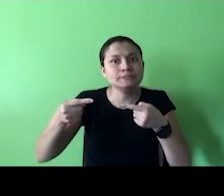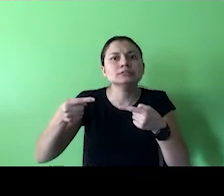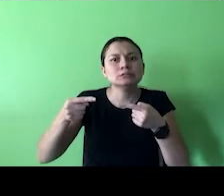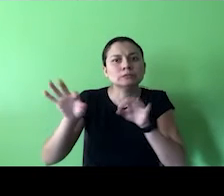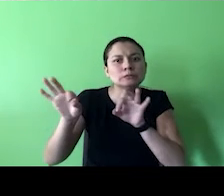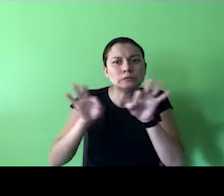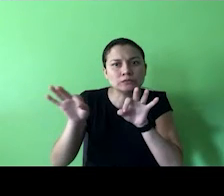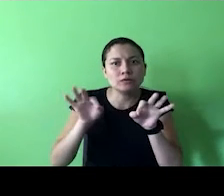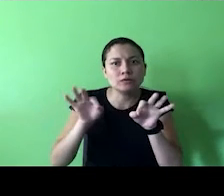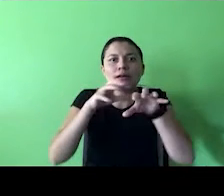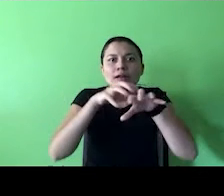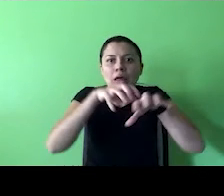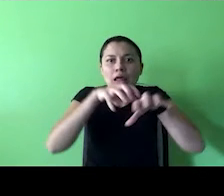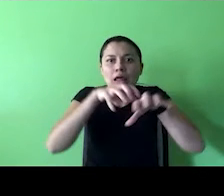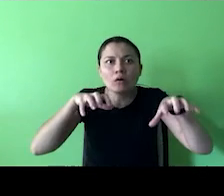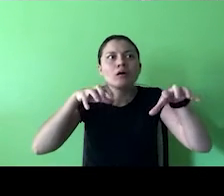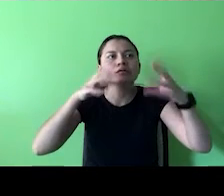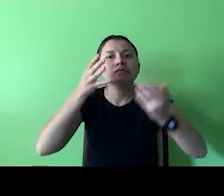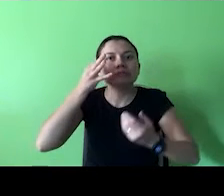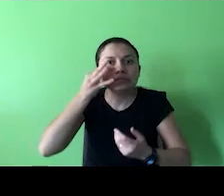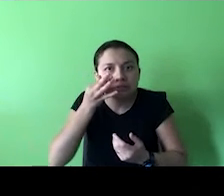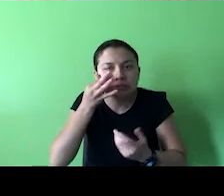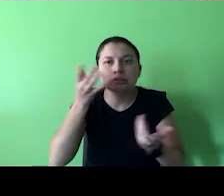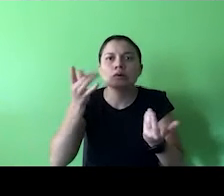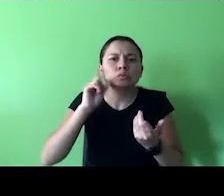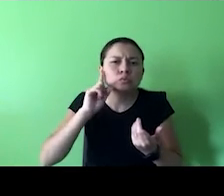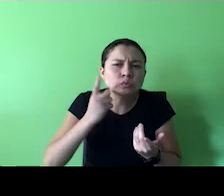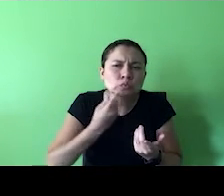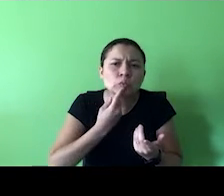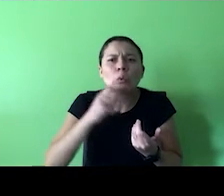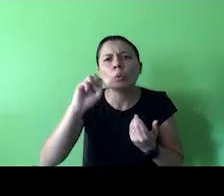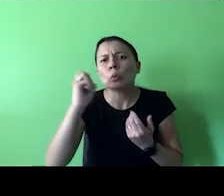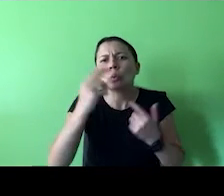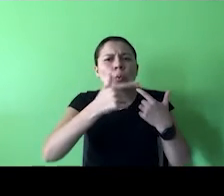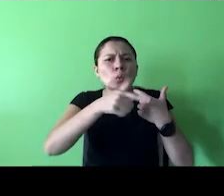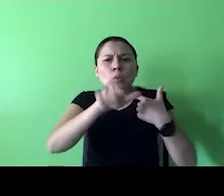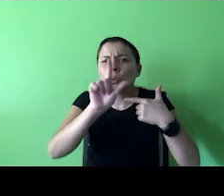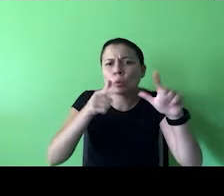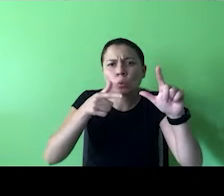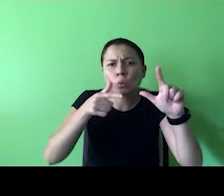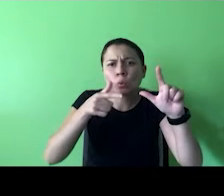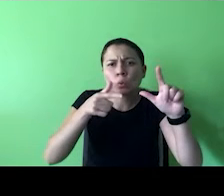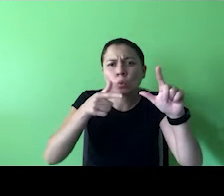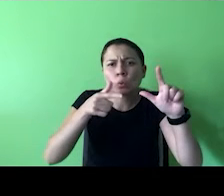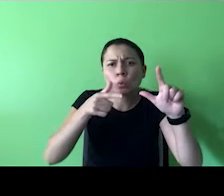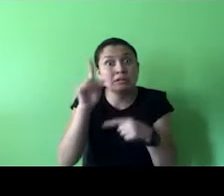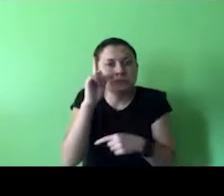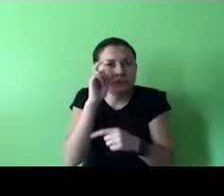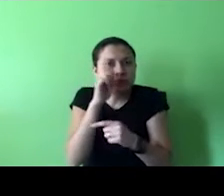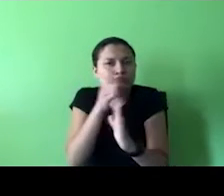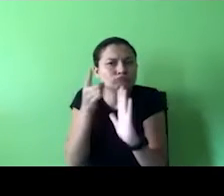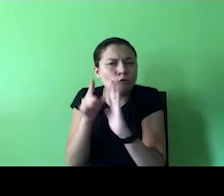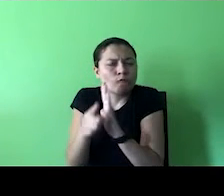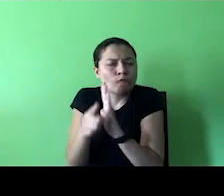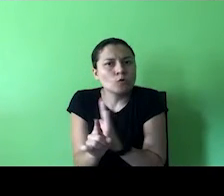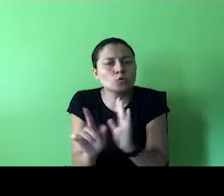independente de ser remoto, presencial, com público surdo, com qualquer outro tipo de público, mas ele é um pouco mais complexo dessa vez, porque